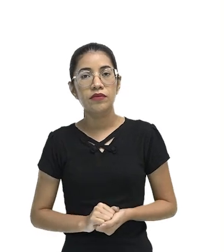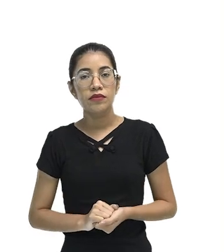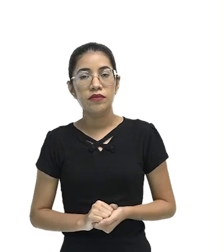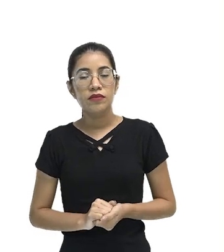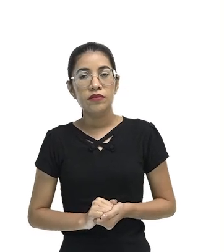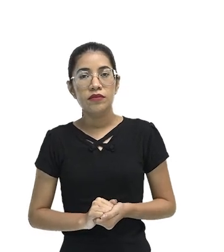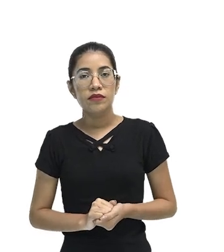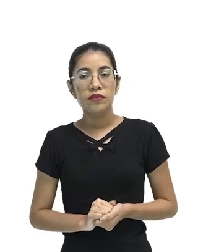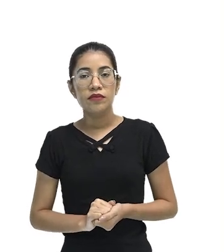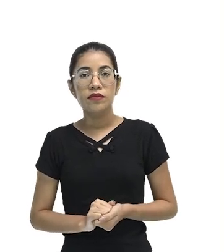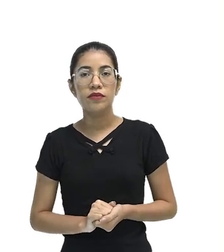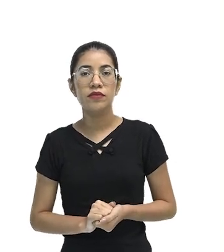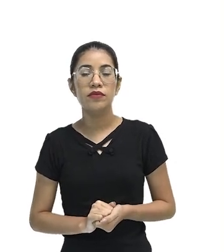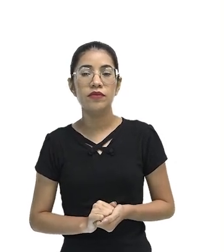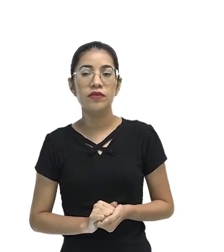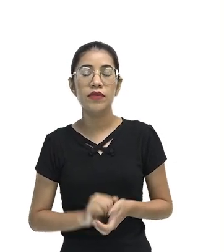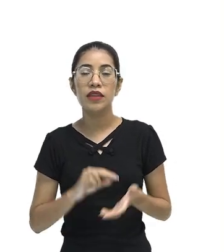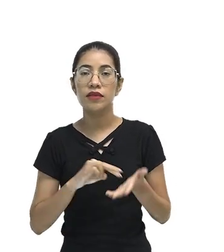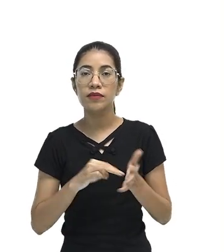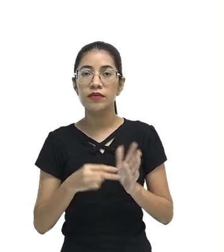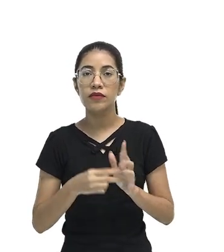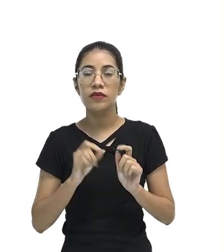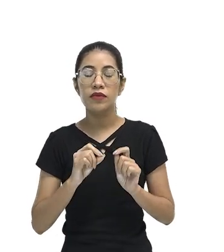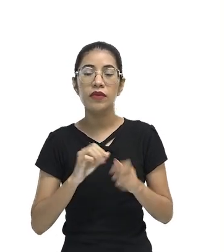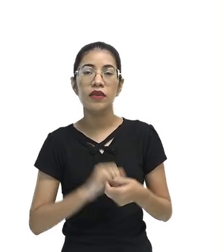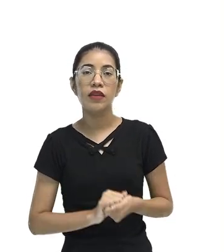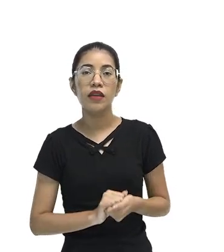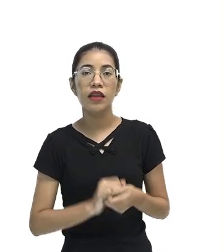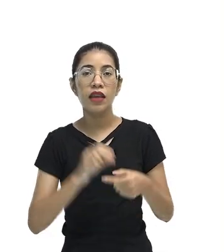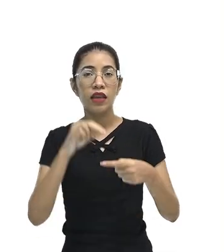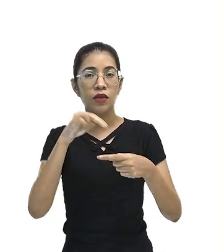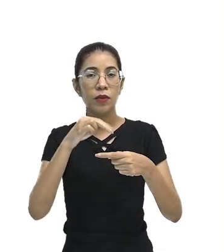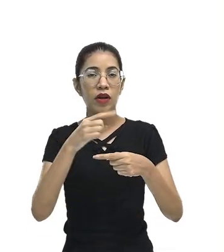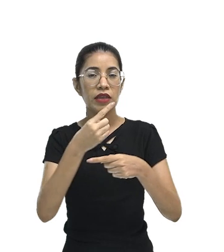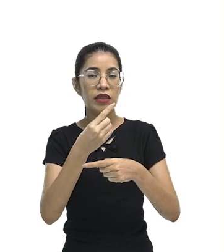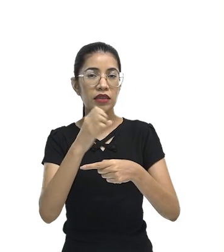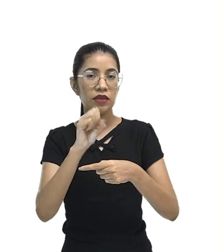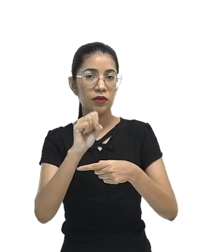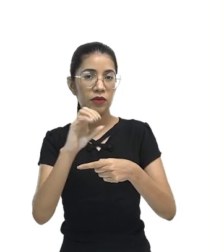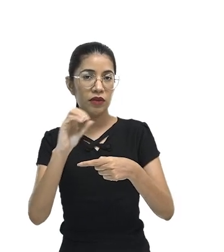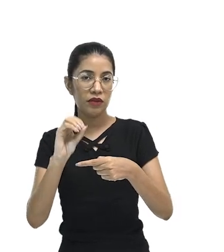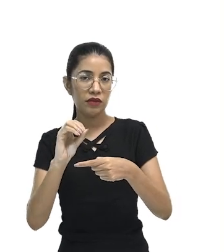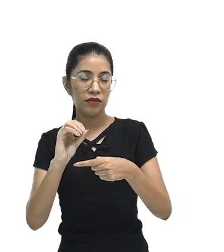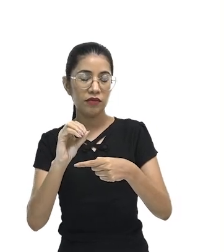180 graus. Logo, então, aqui em cima nós teremos 180.